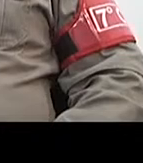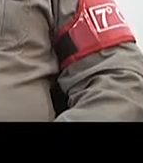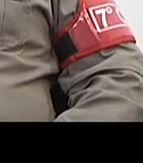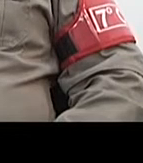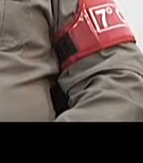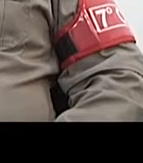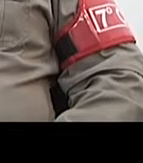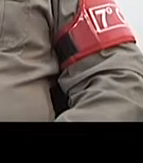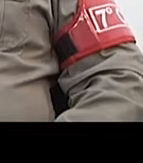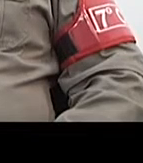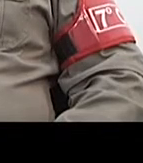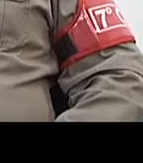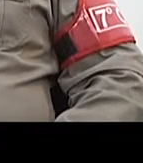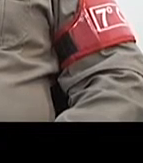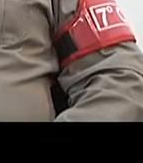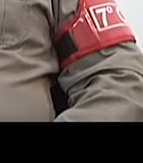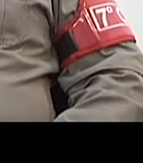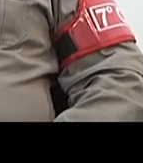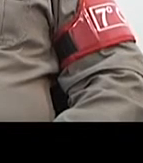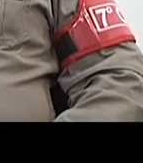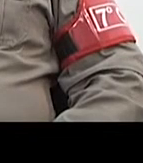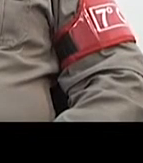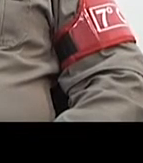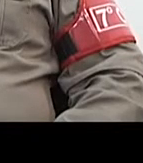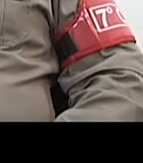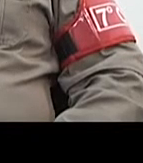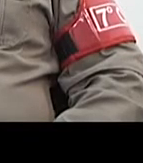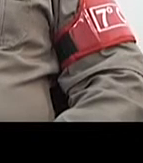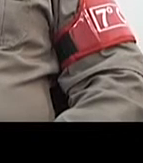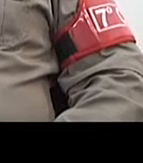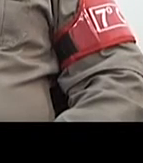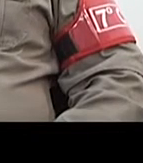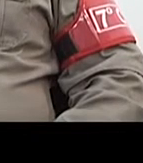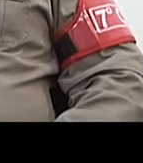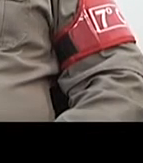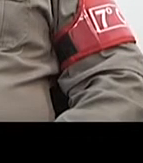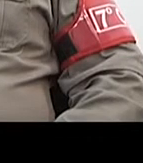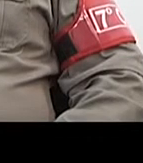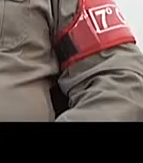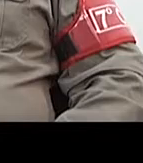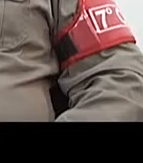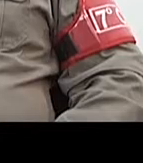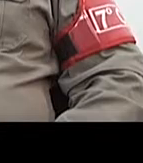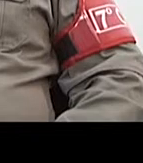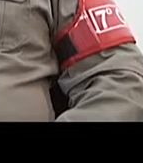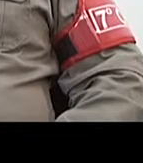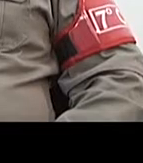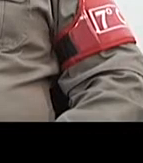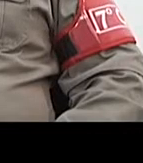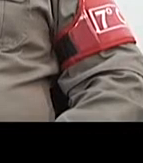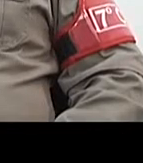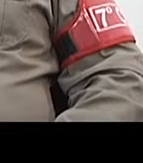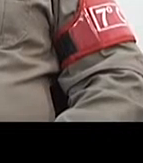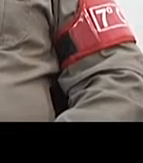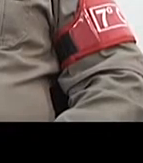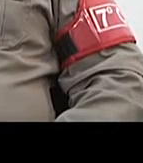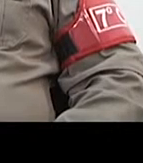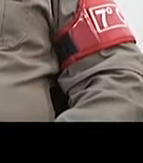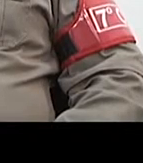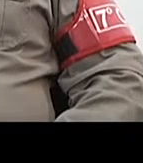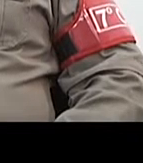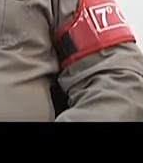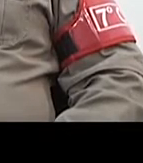devemos ter um cuidado muito especial antes de dormir, verificar se o fogo está totalmente apagado.